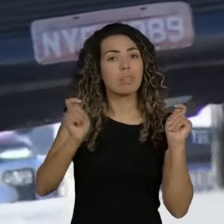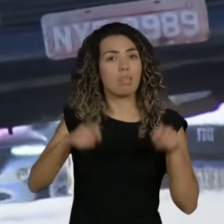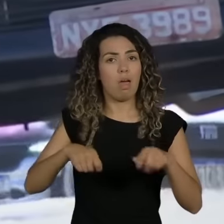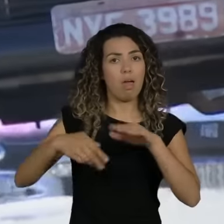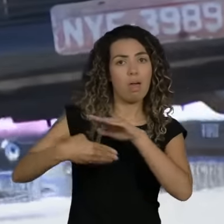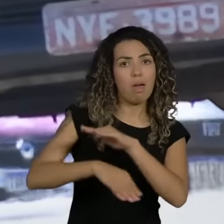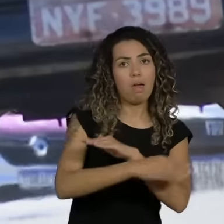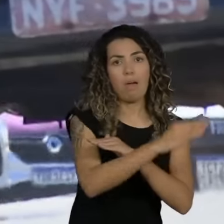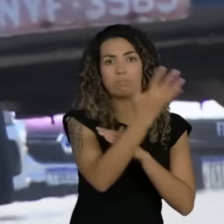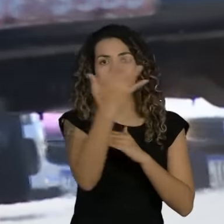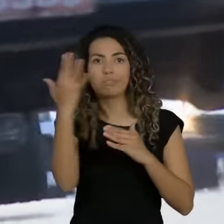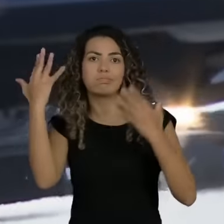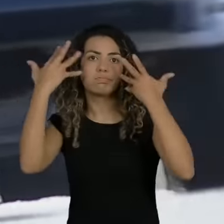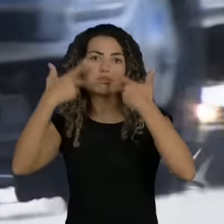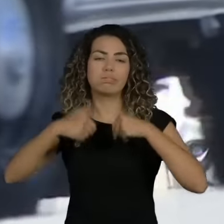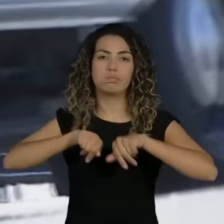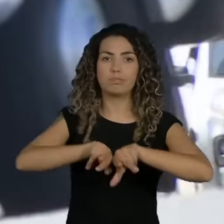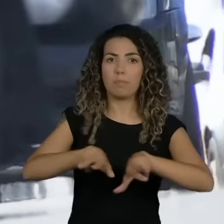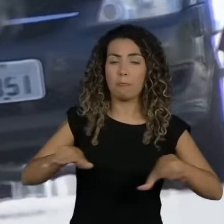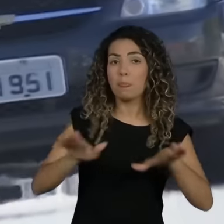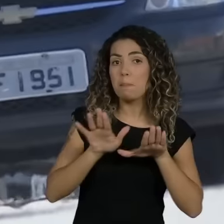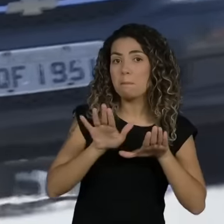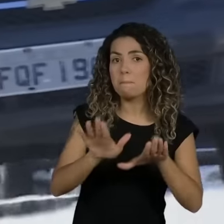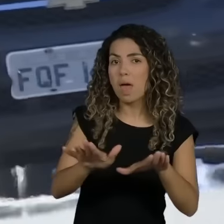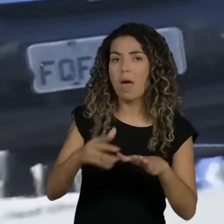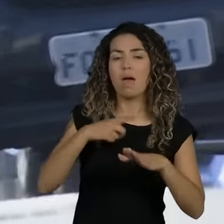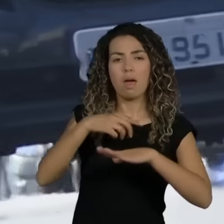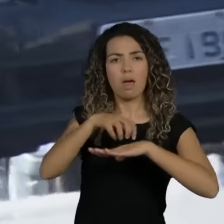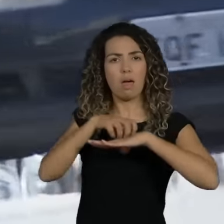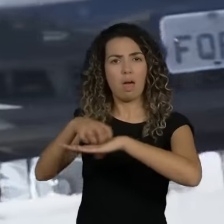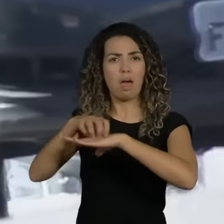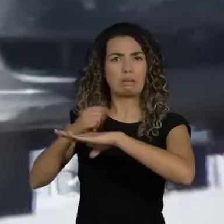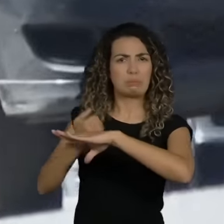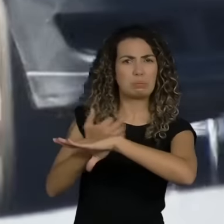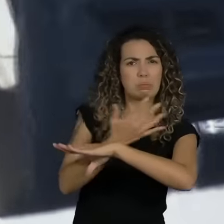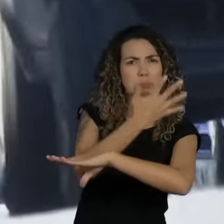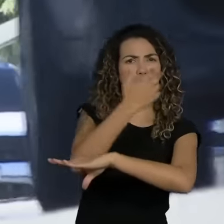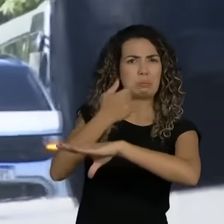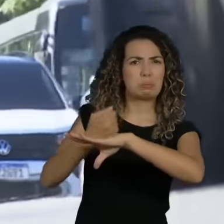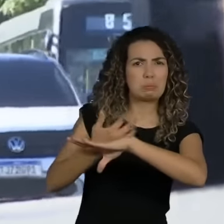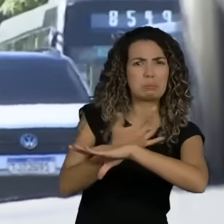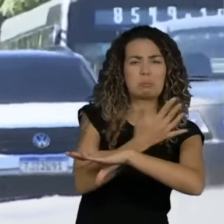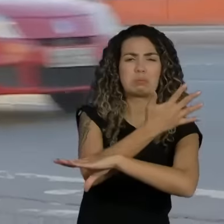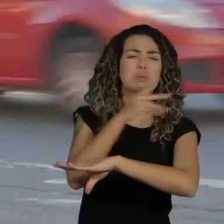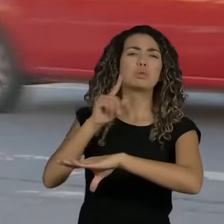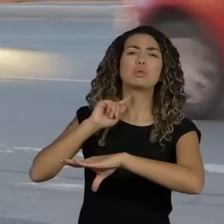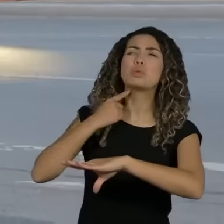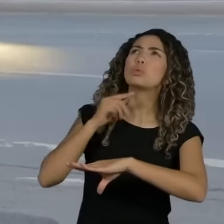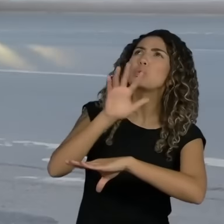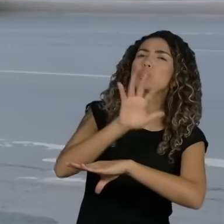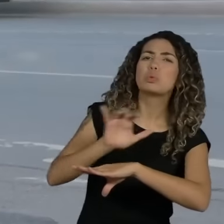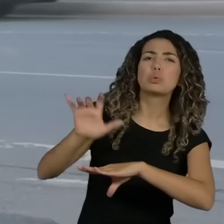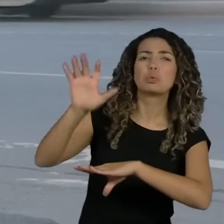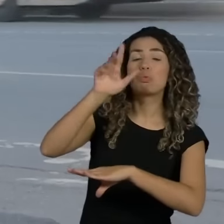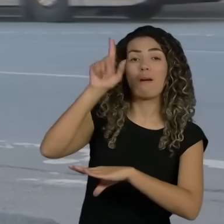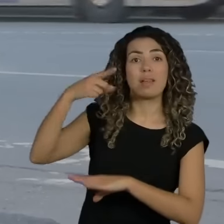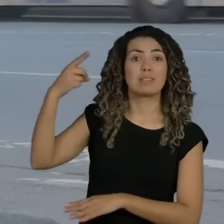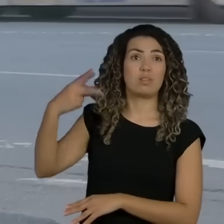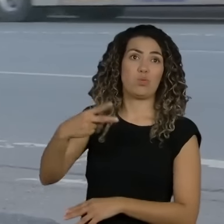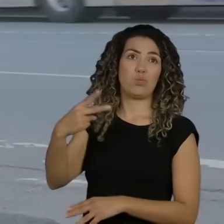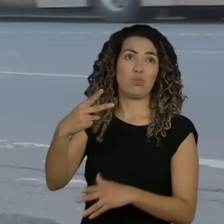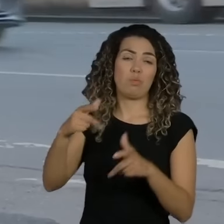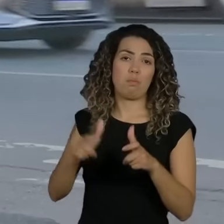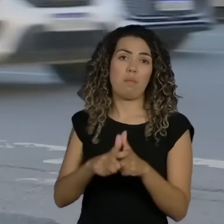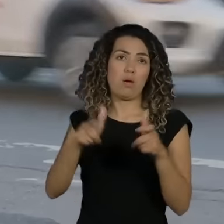Quando consideradas as emissões provocadas pela geração de energia, o setor de transportes é o segundo mais